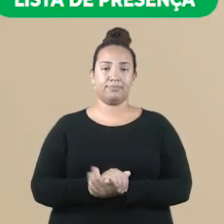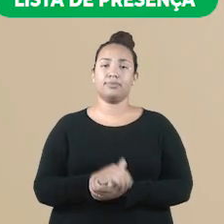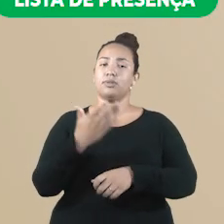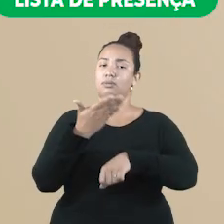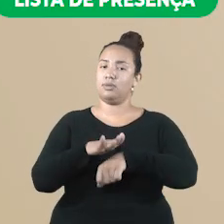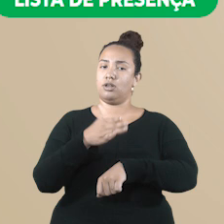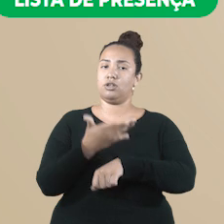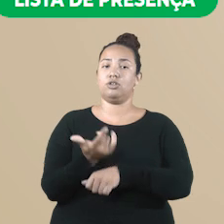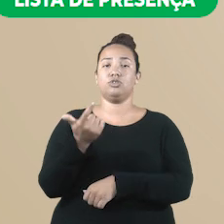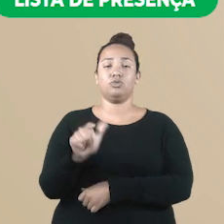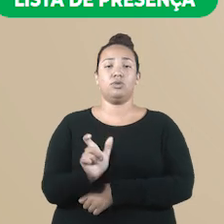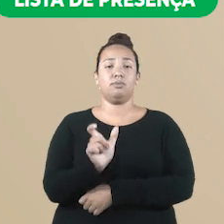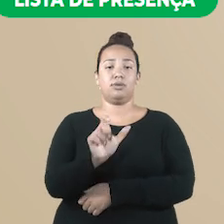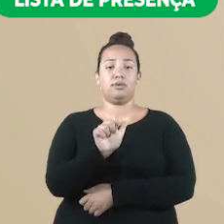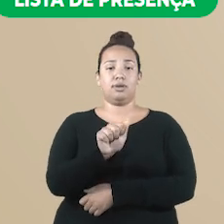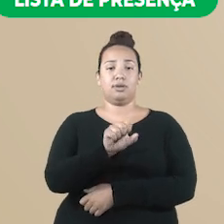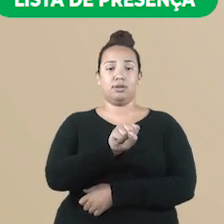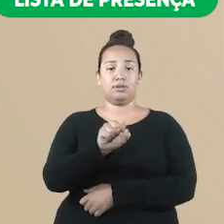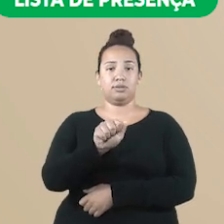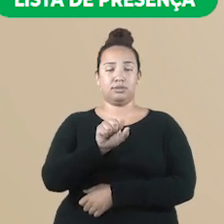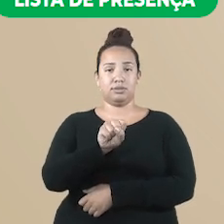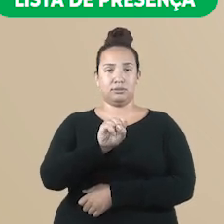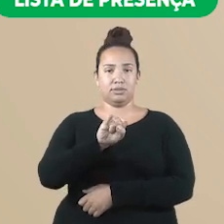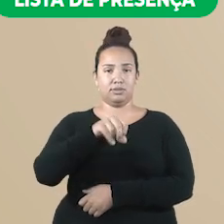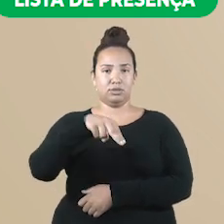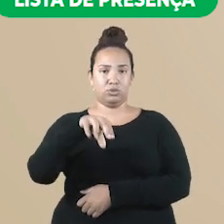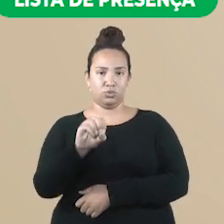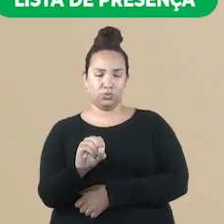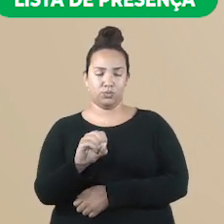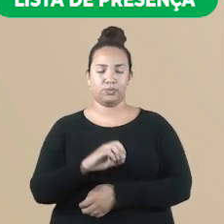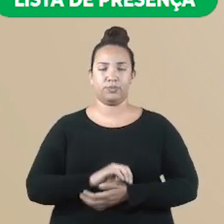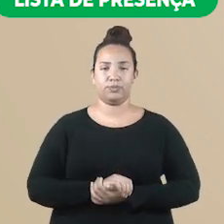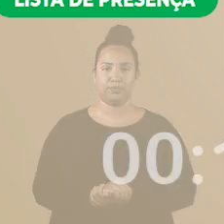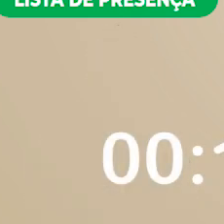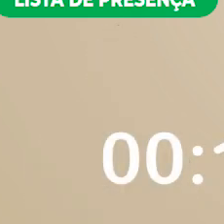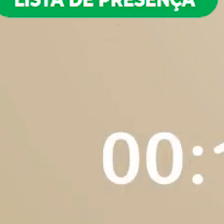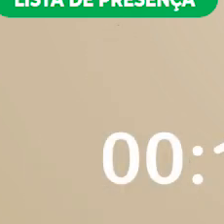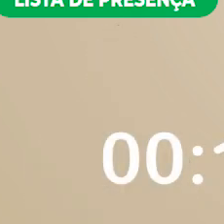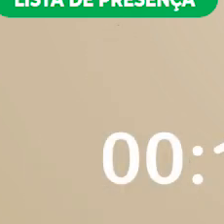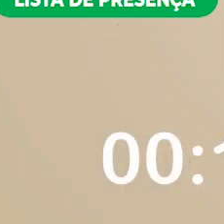Massa. Treine mais uma vez com a palavra assassino.